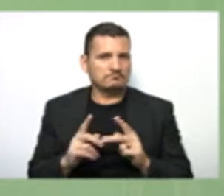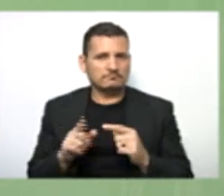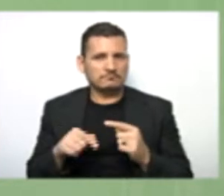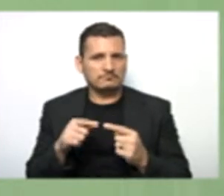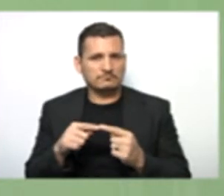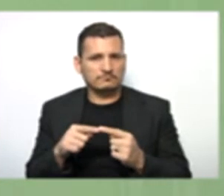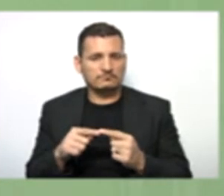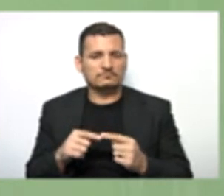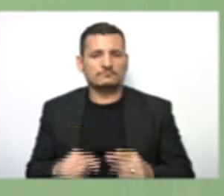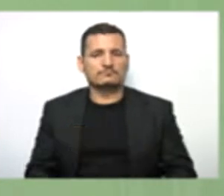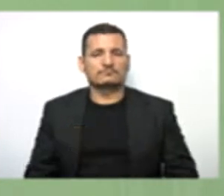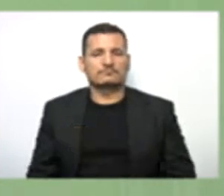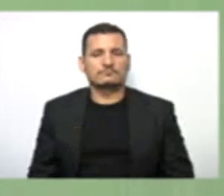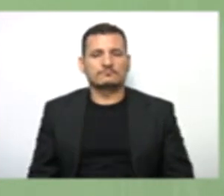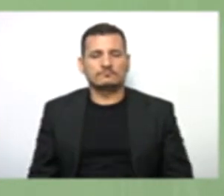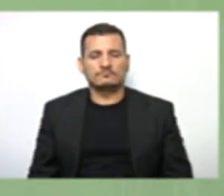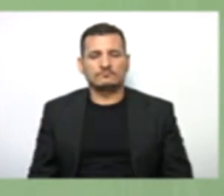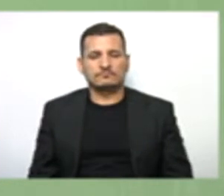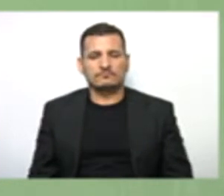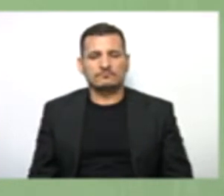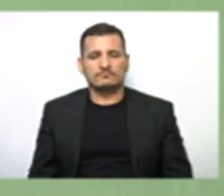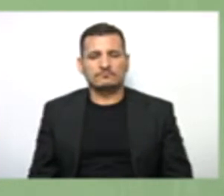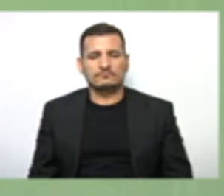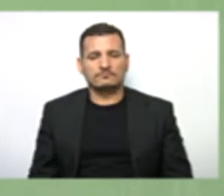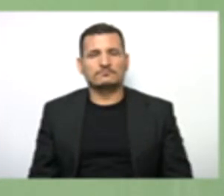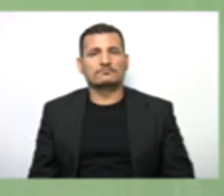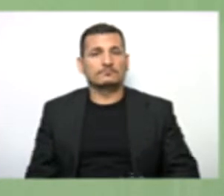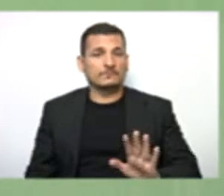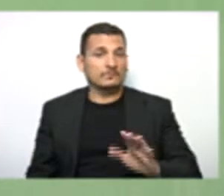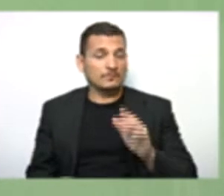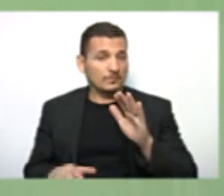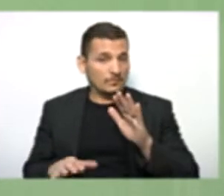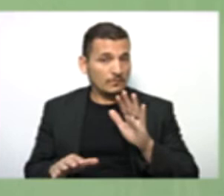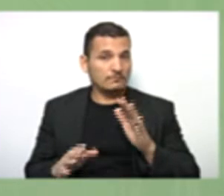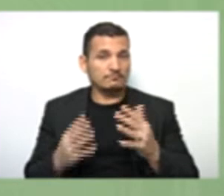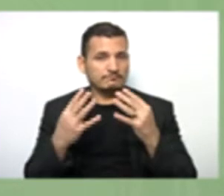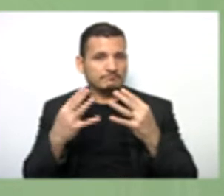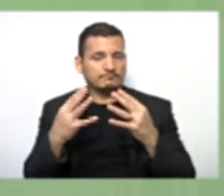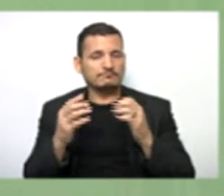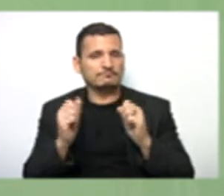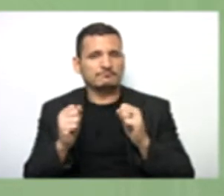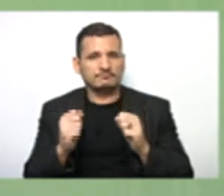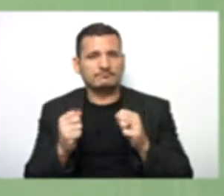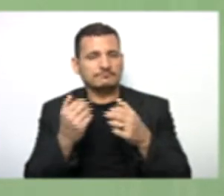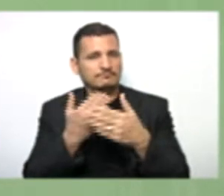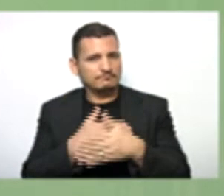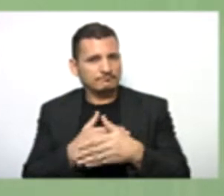a execução do programa. Muito atentos que podem ser uma questão de prova, né, professor? Tudo pode ser.